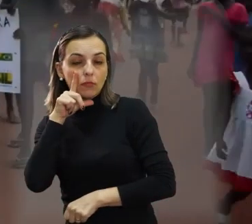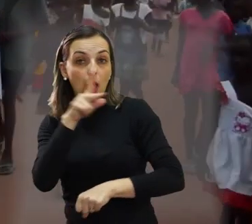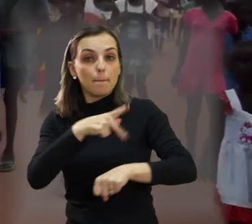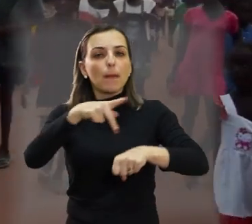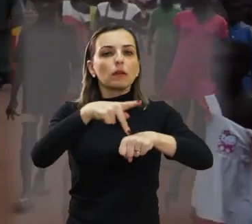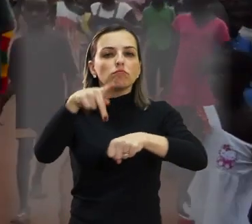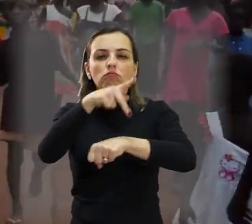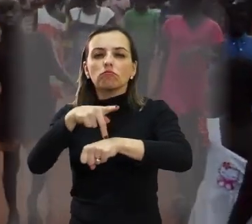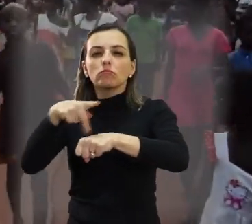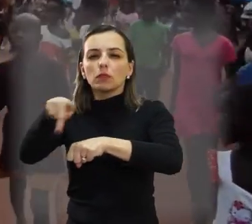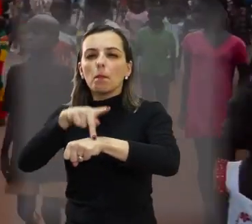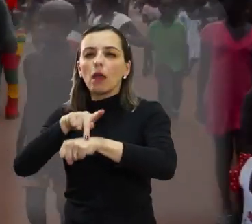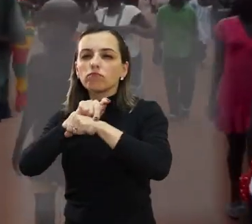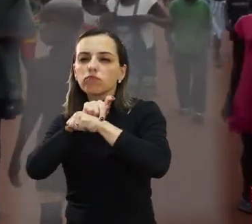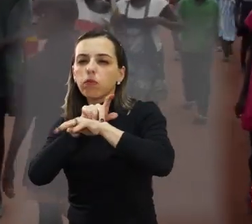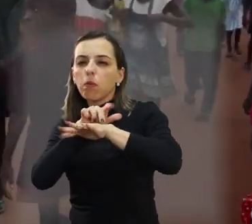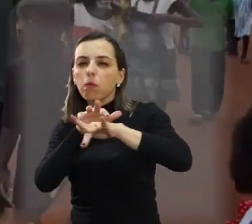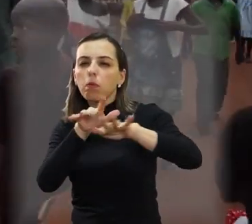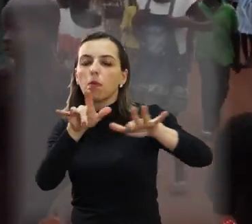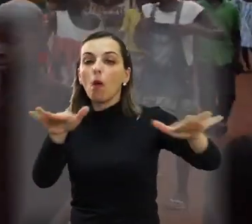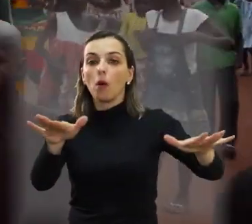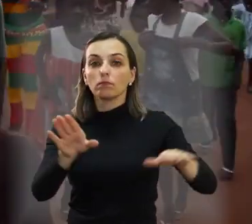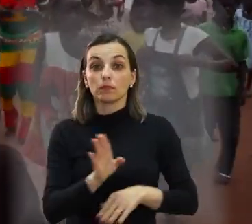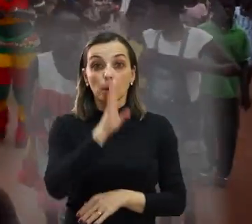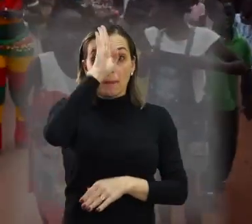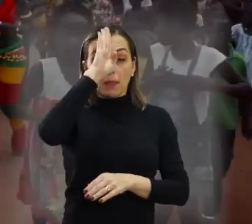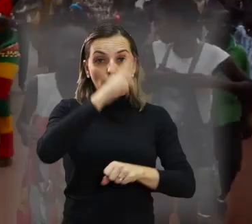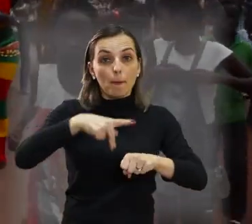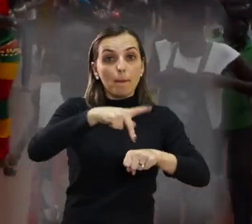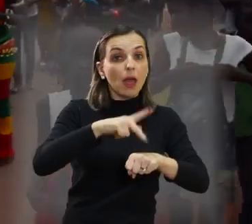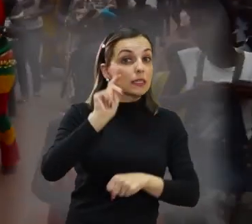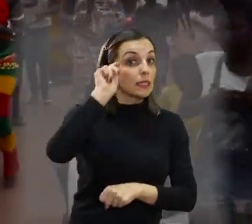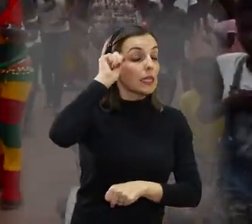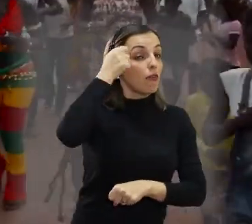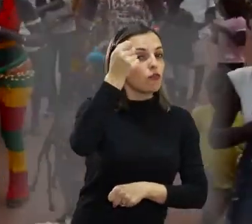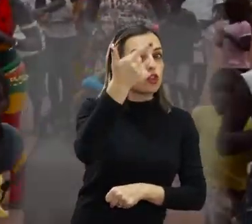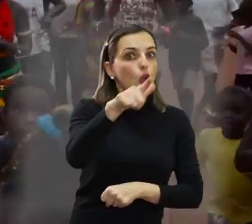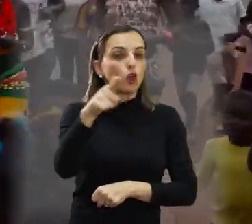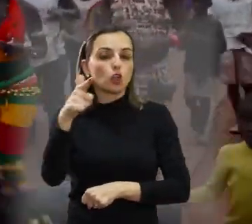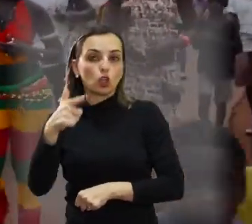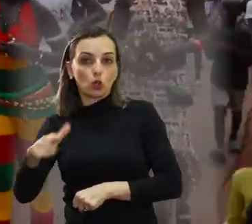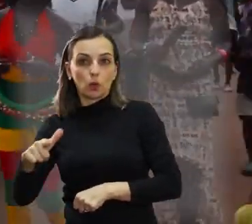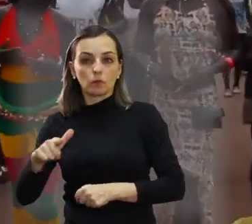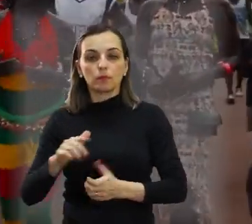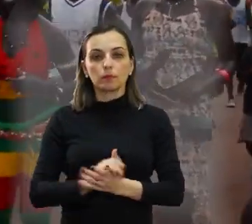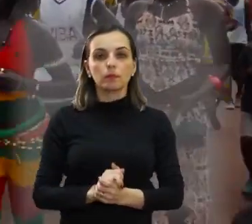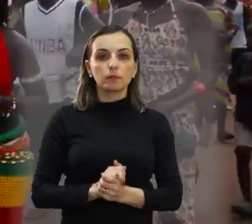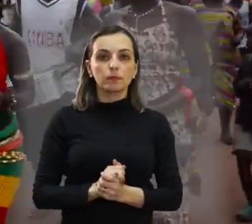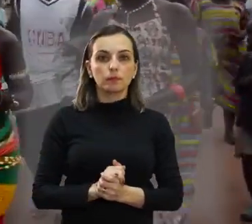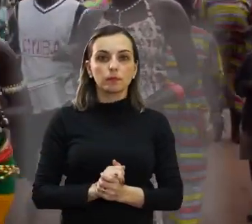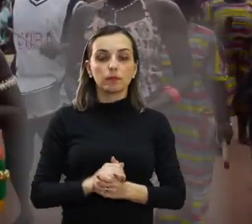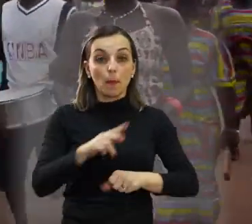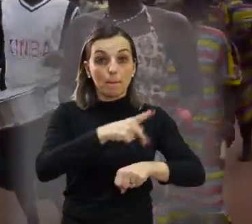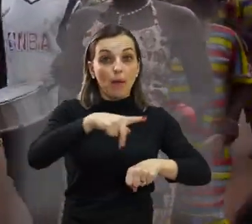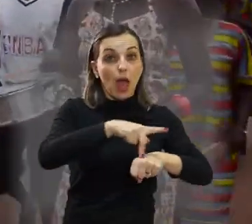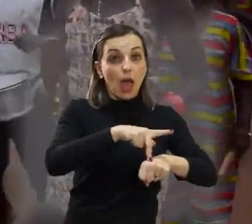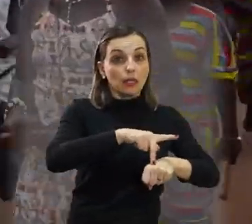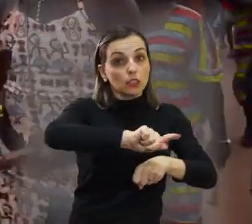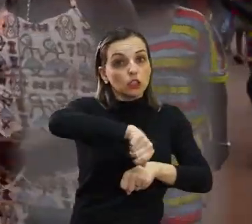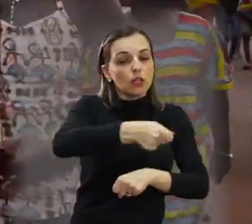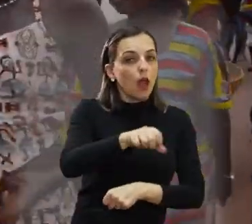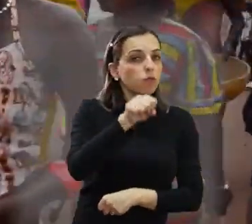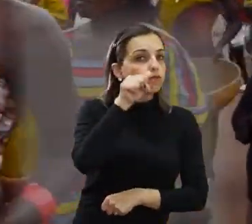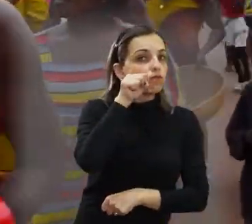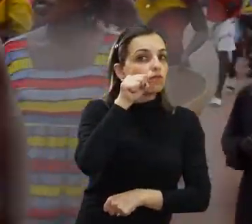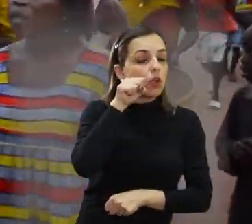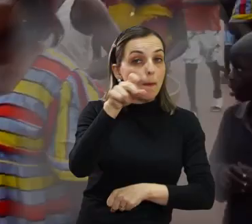chamado Semana da Música Brasileira, para outros países, né? Principalmente países africanos. Existem algumas propostas